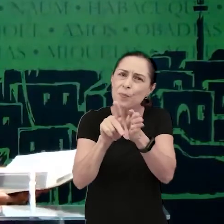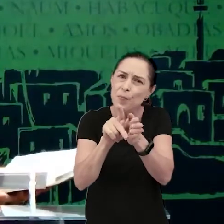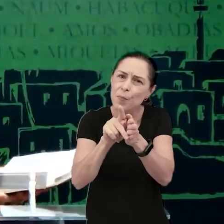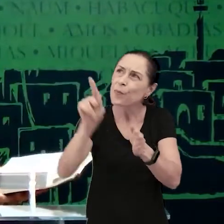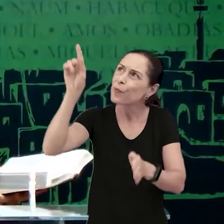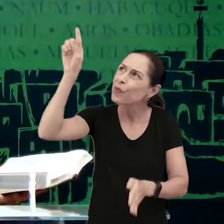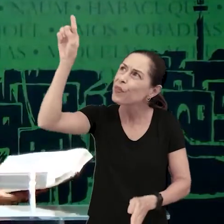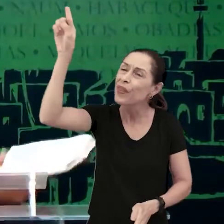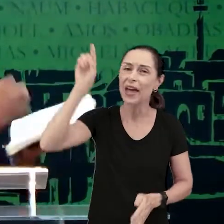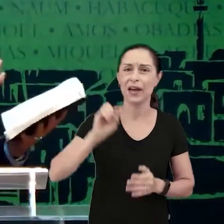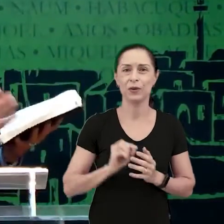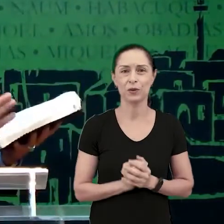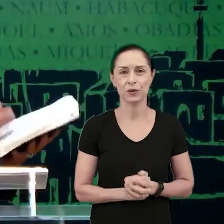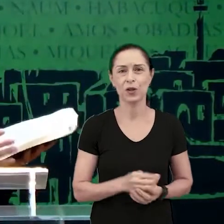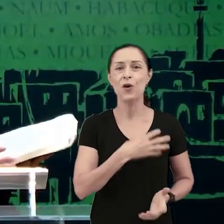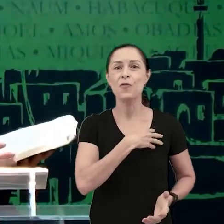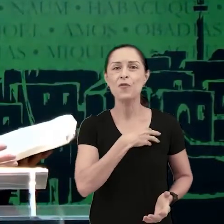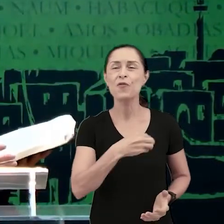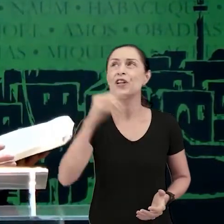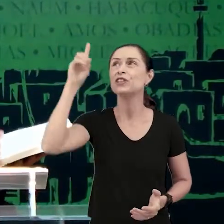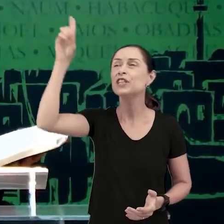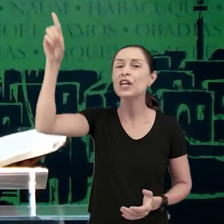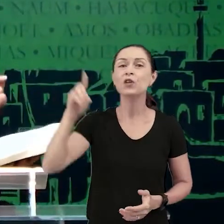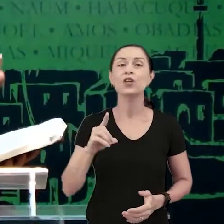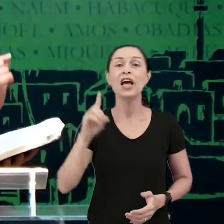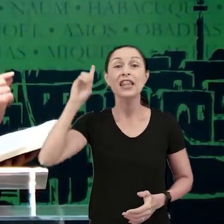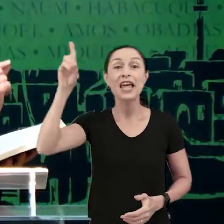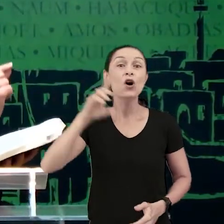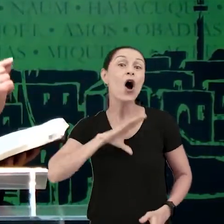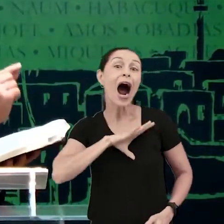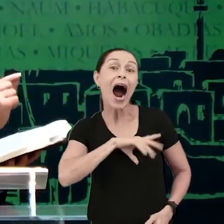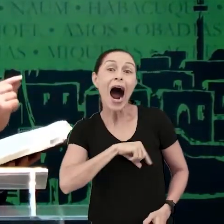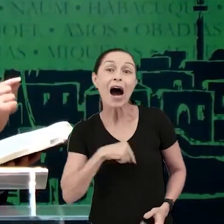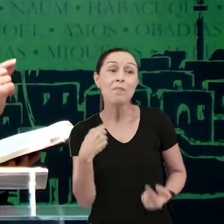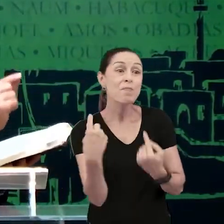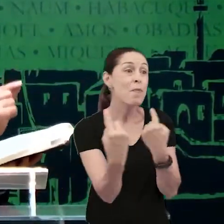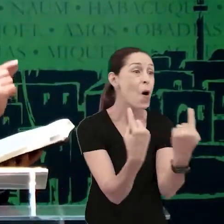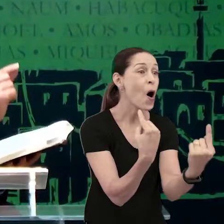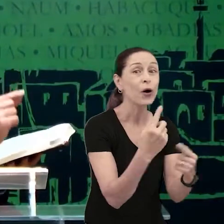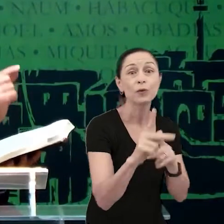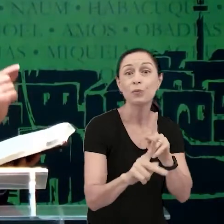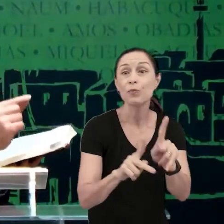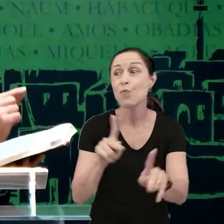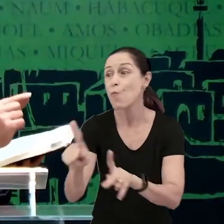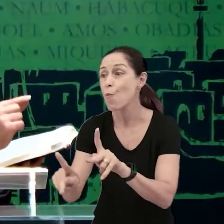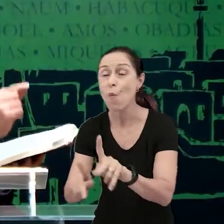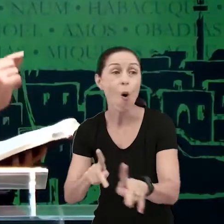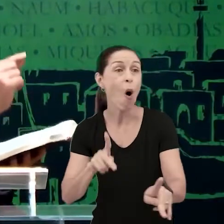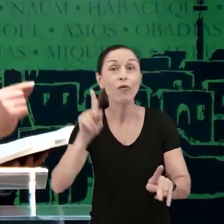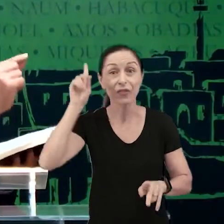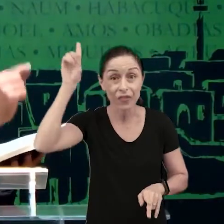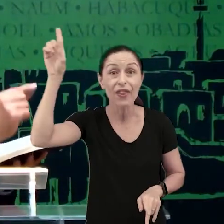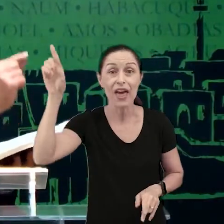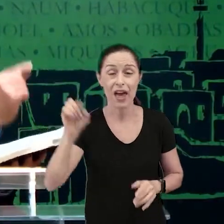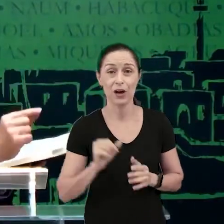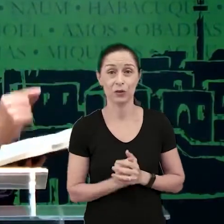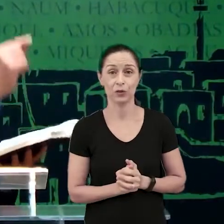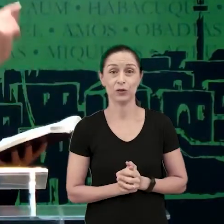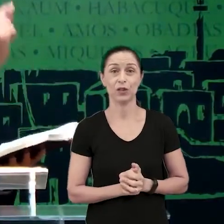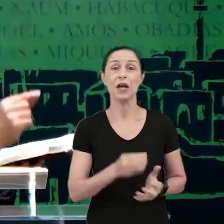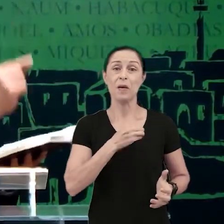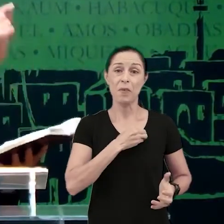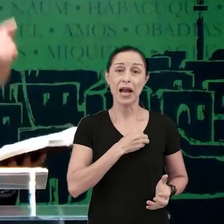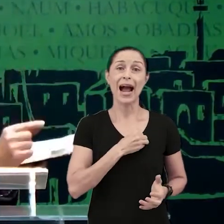filhos de Deus. Deus nos ama, mesmo quando nós pecamos, mesmo quando nós transgredimos, mesmo quando nós